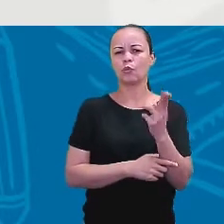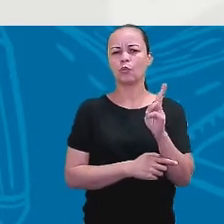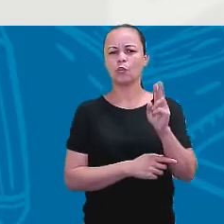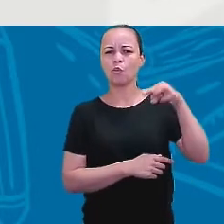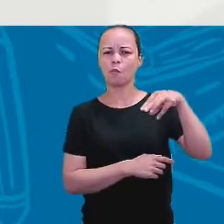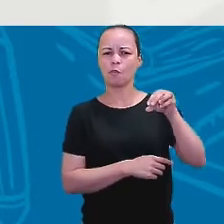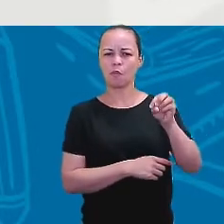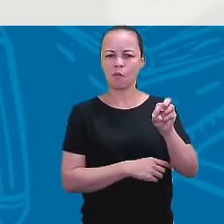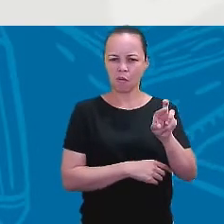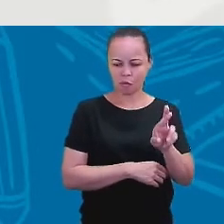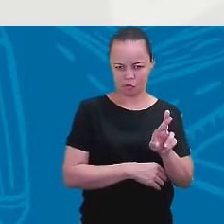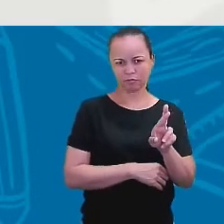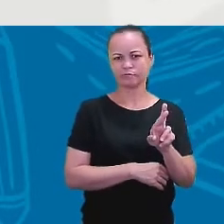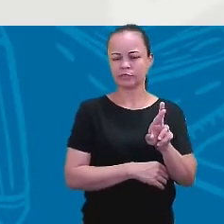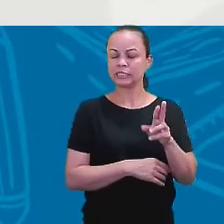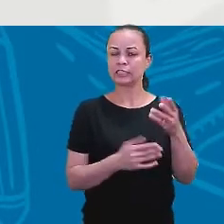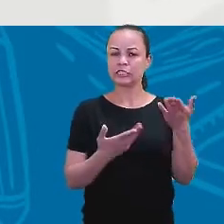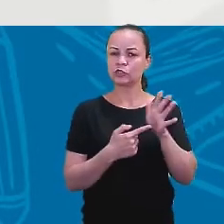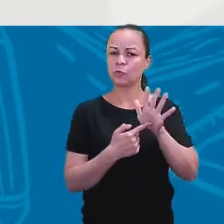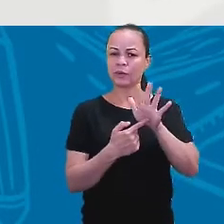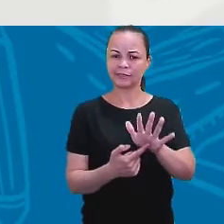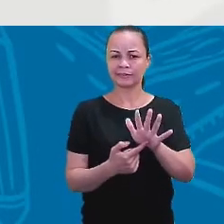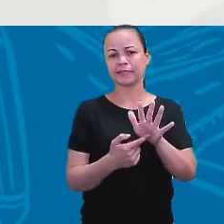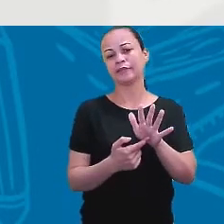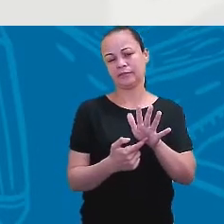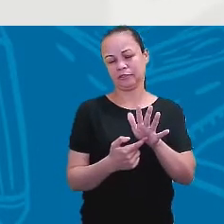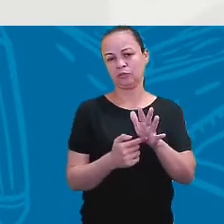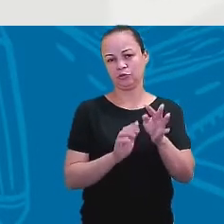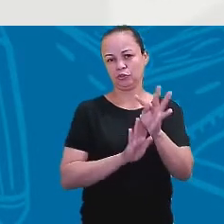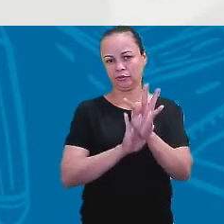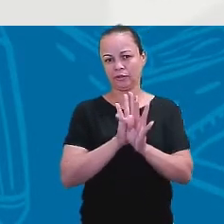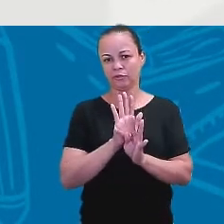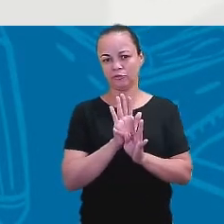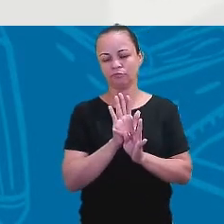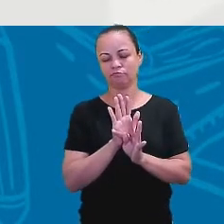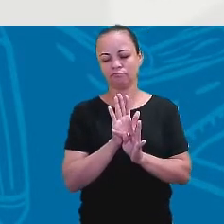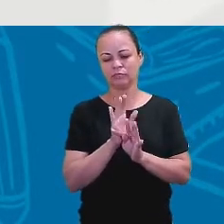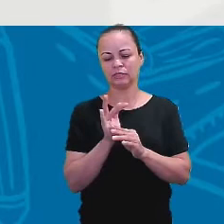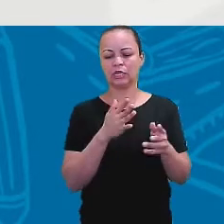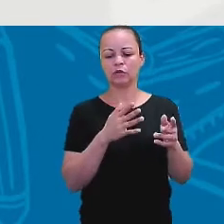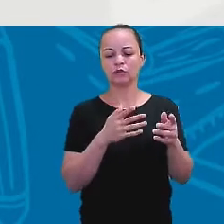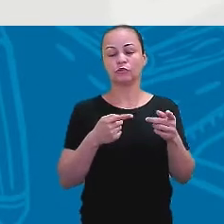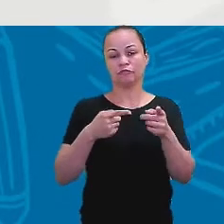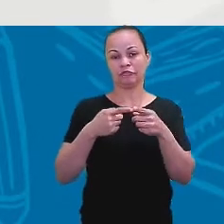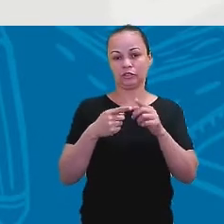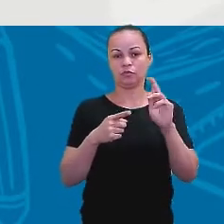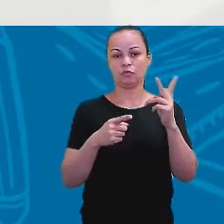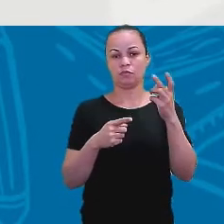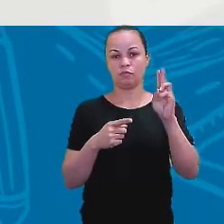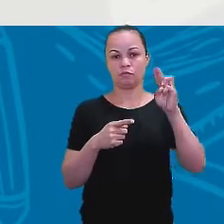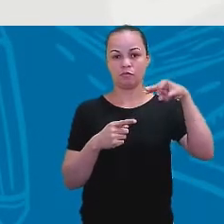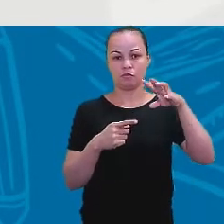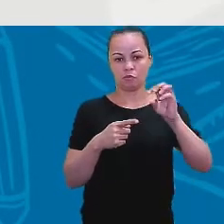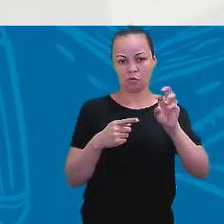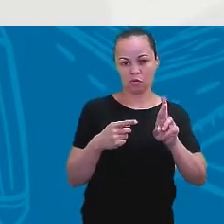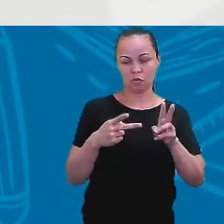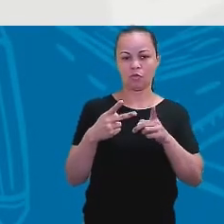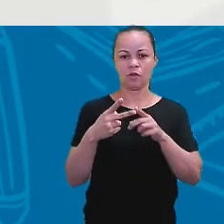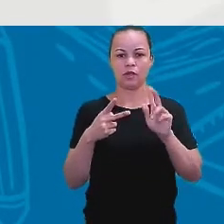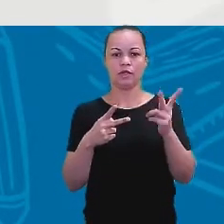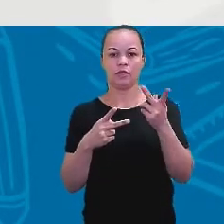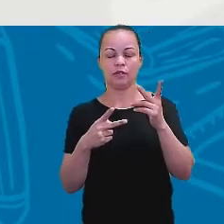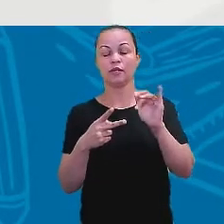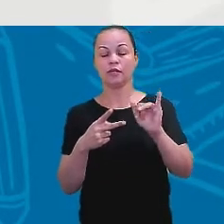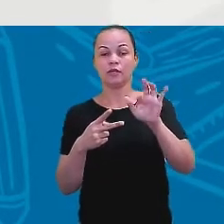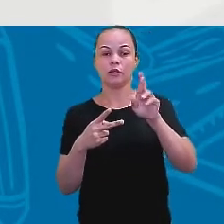aí presentes nos textos, certo? Então, um dos efeitos são o humor, a ironia